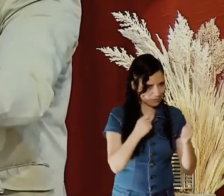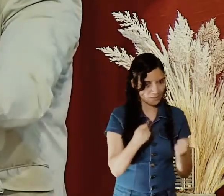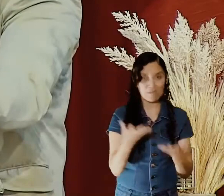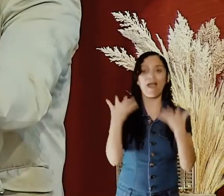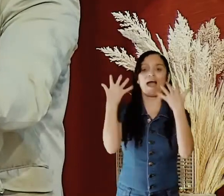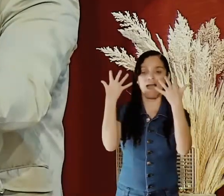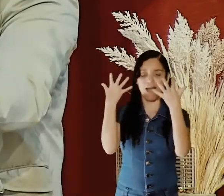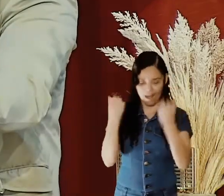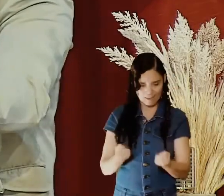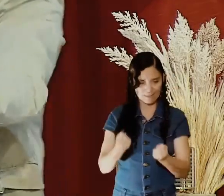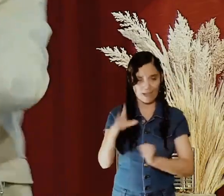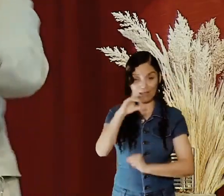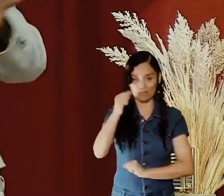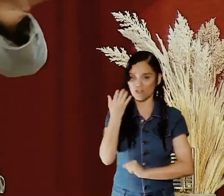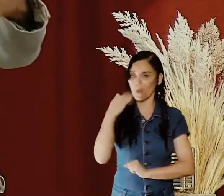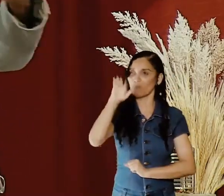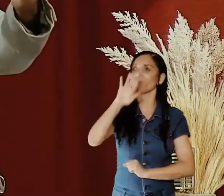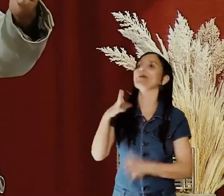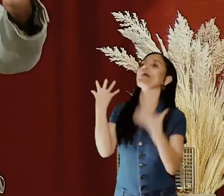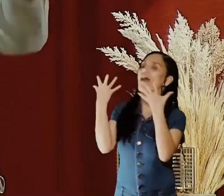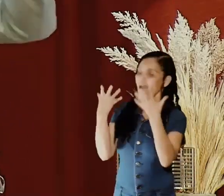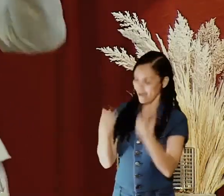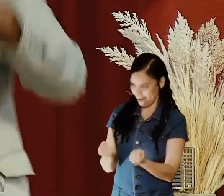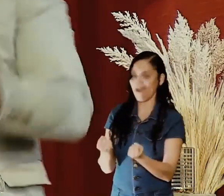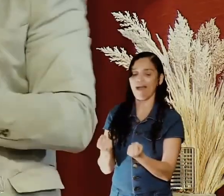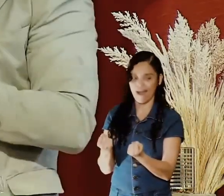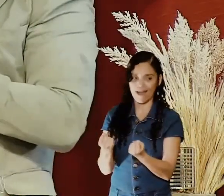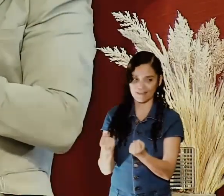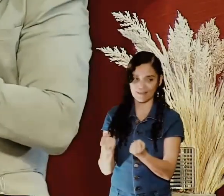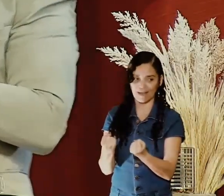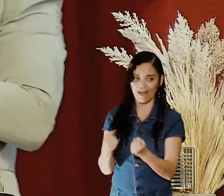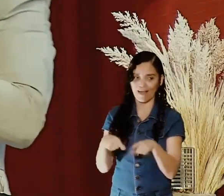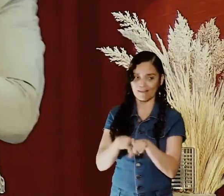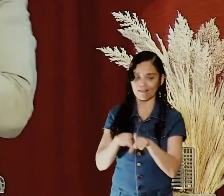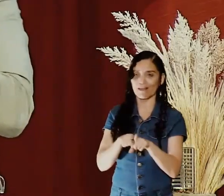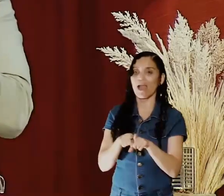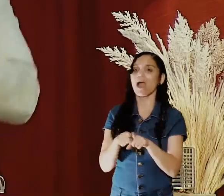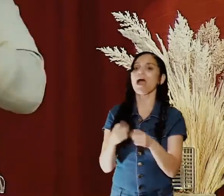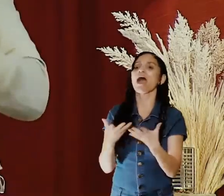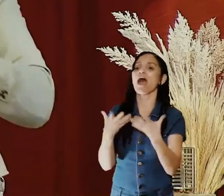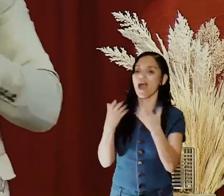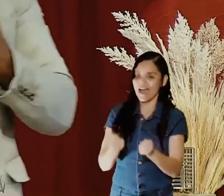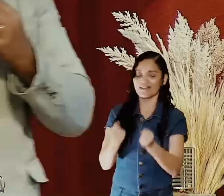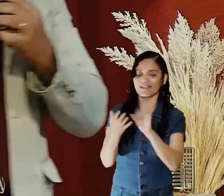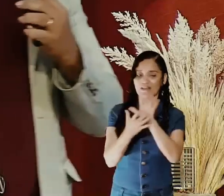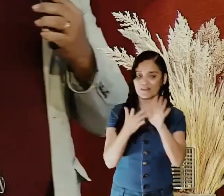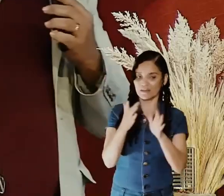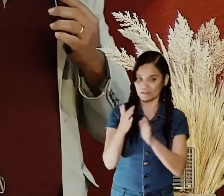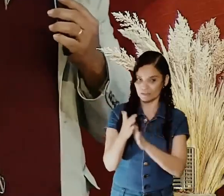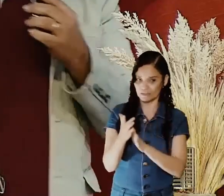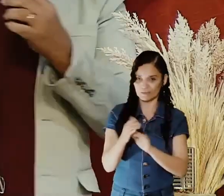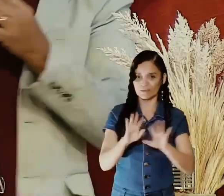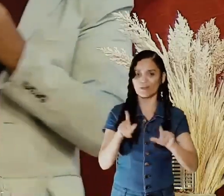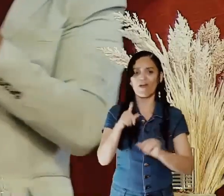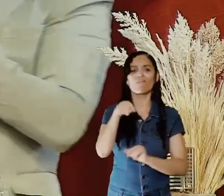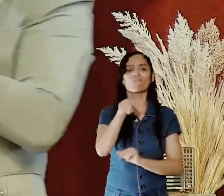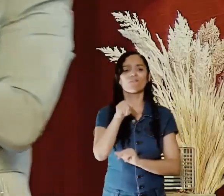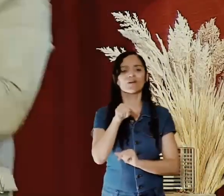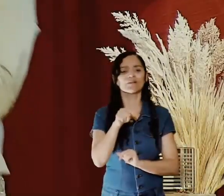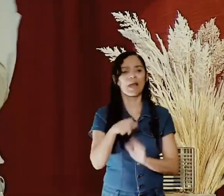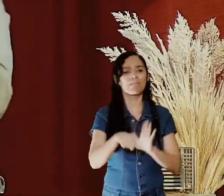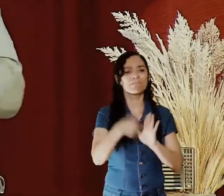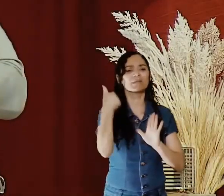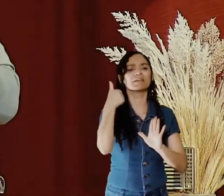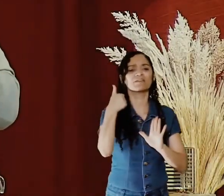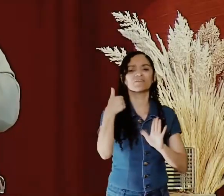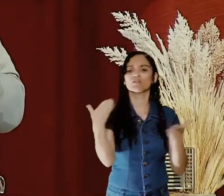no Salvador. Talvez, não sei, você tenha entrado aqui, meu querido amigo, visitante, talvez, nunca tenha entrado numa